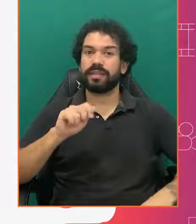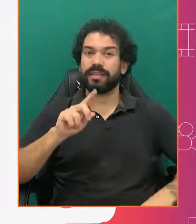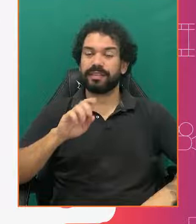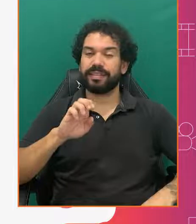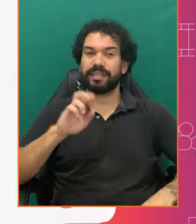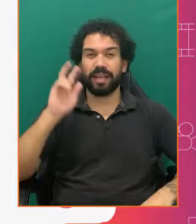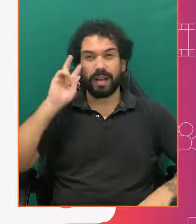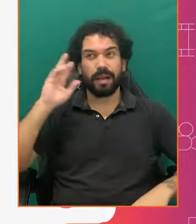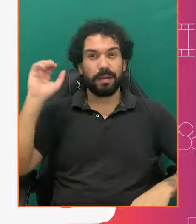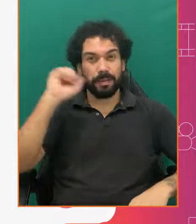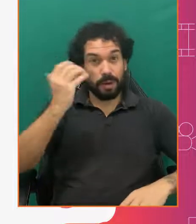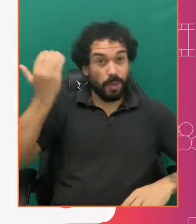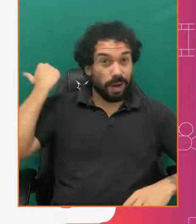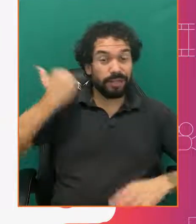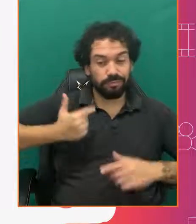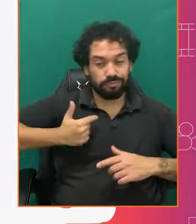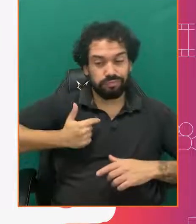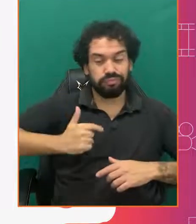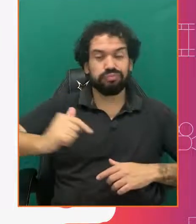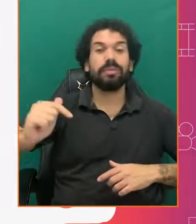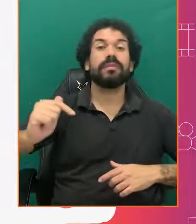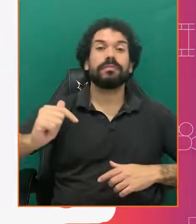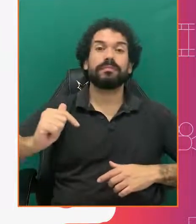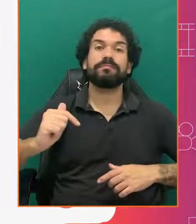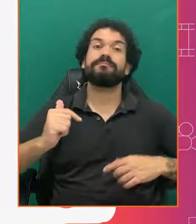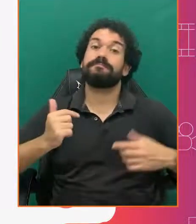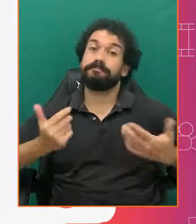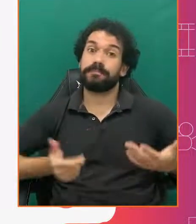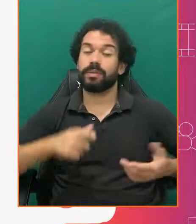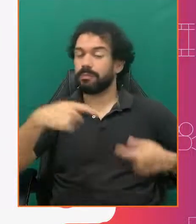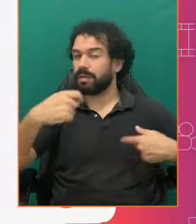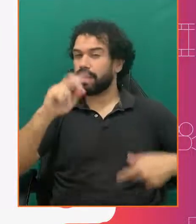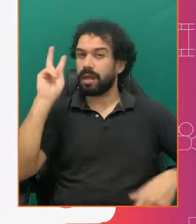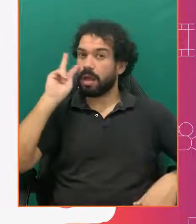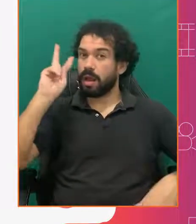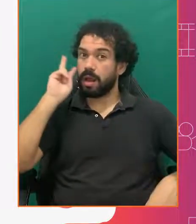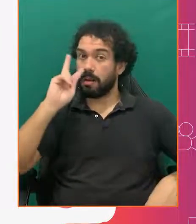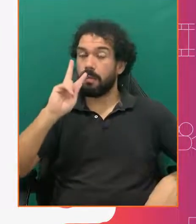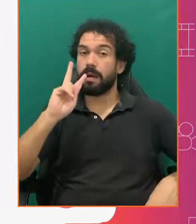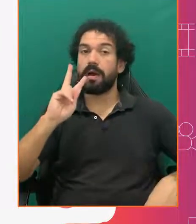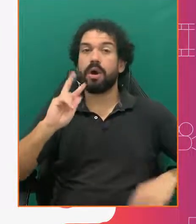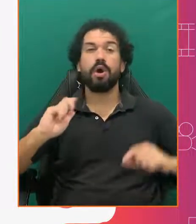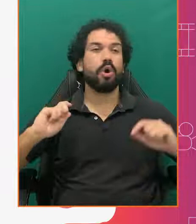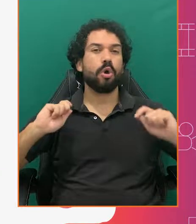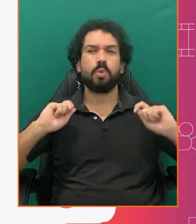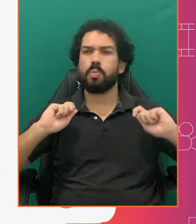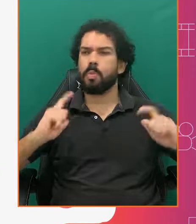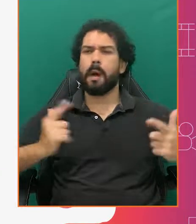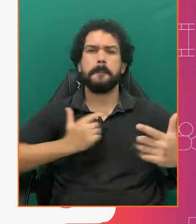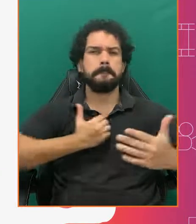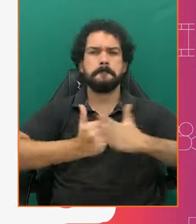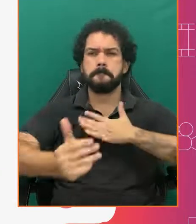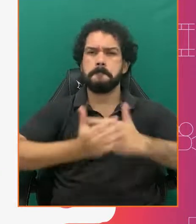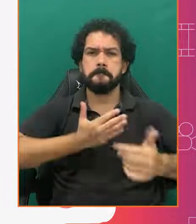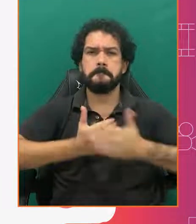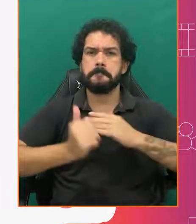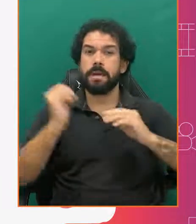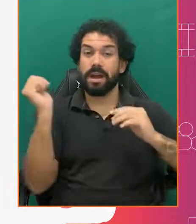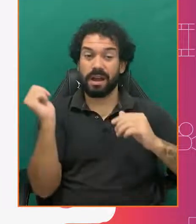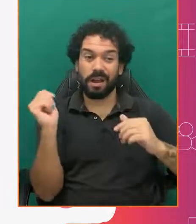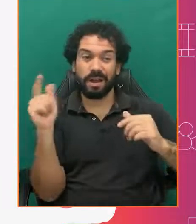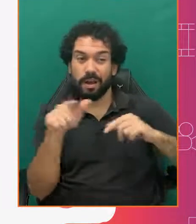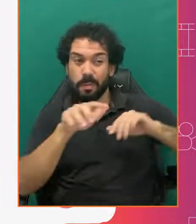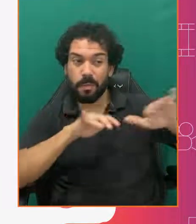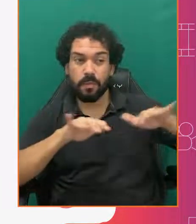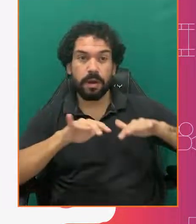ação. Mas uma coisa você tem que ter sempre em mente, que seja qual for o caso, a